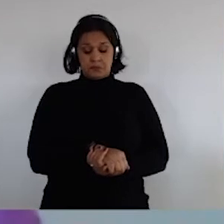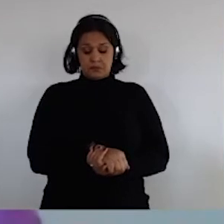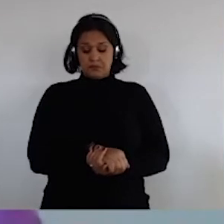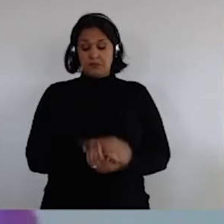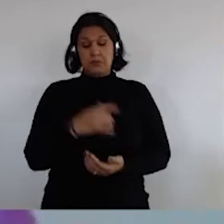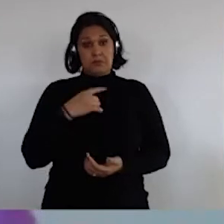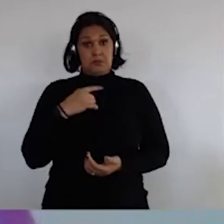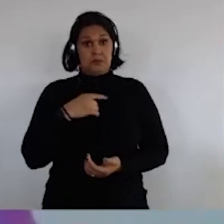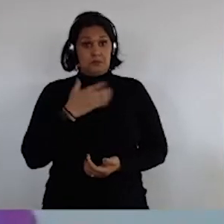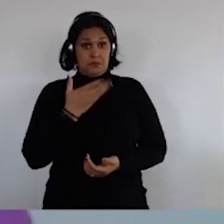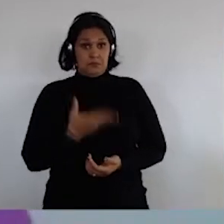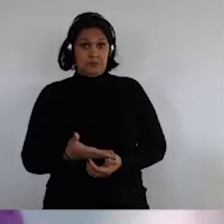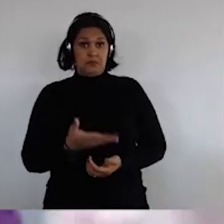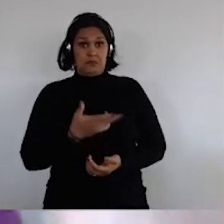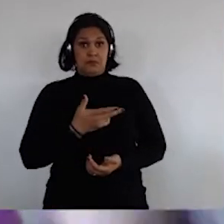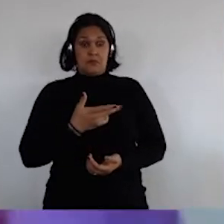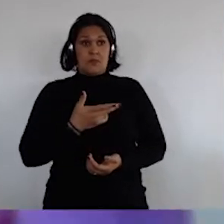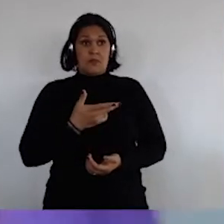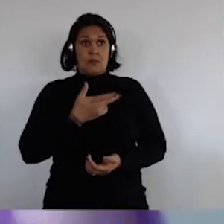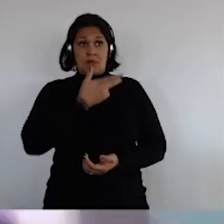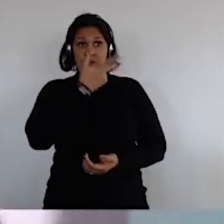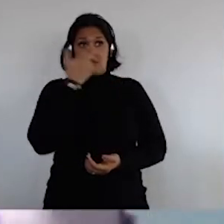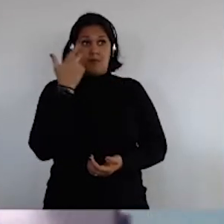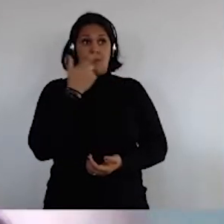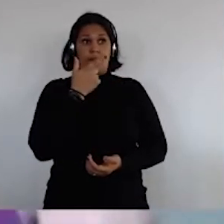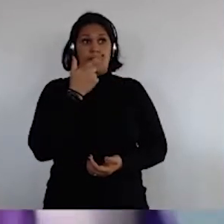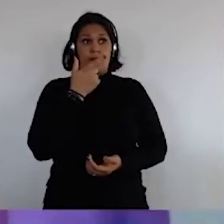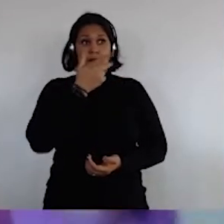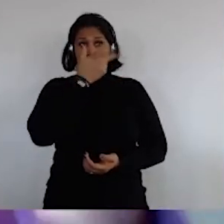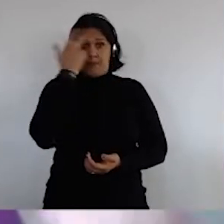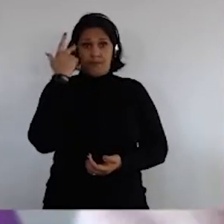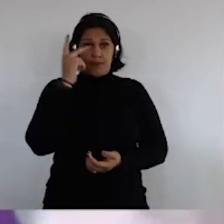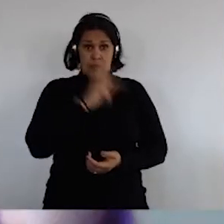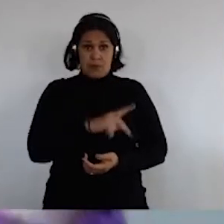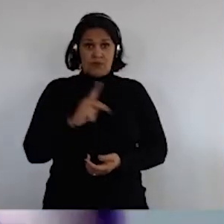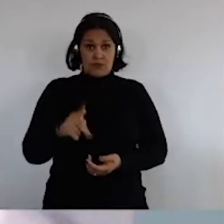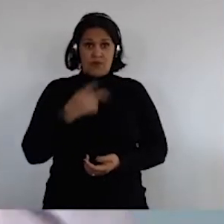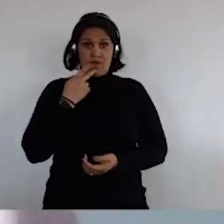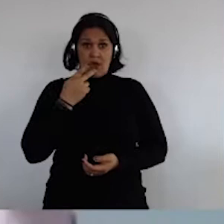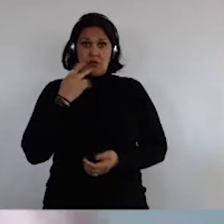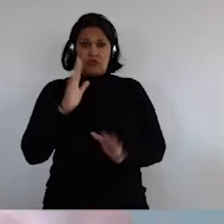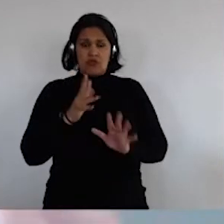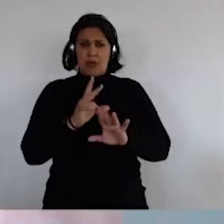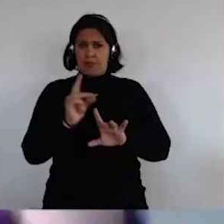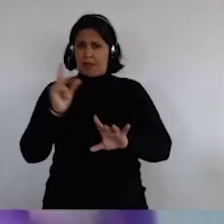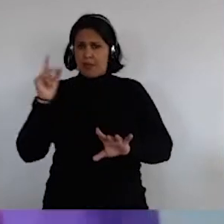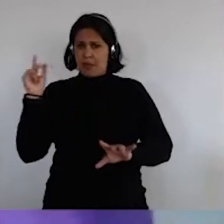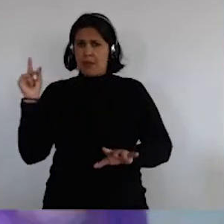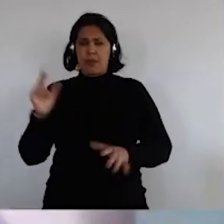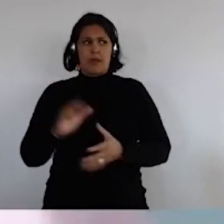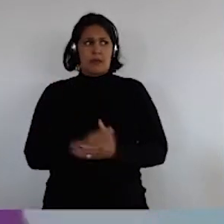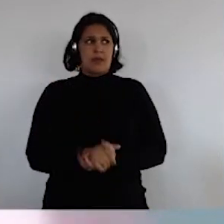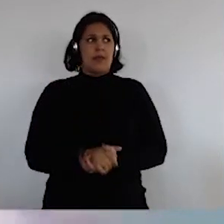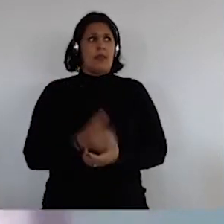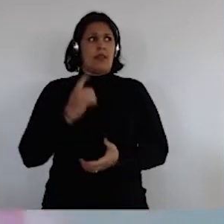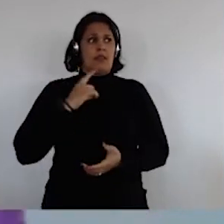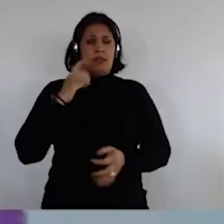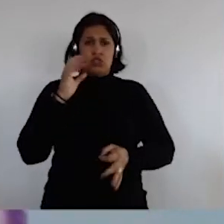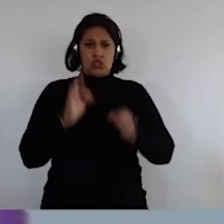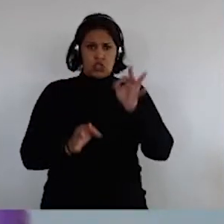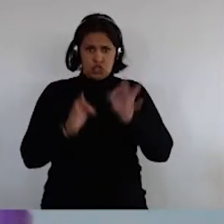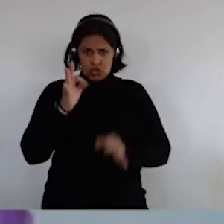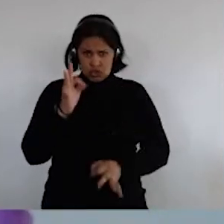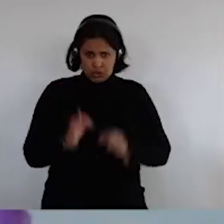que o professor Richard previa há décadas, ao cunhar a famosa expressão justiça